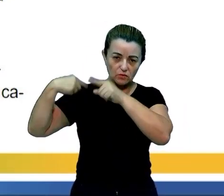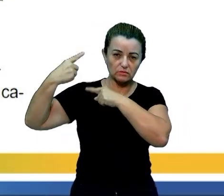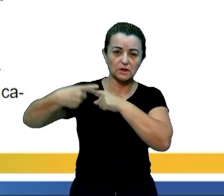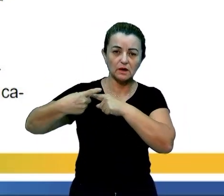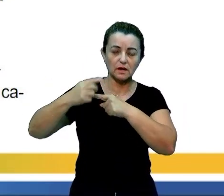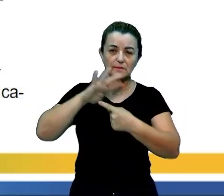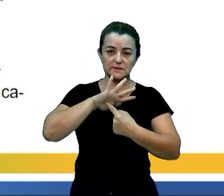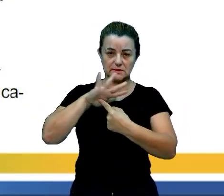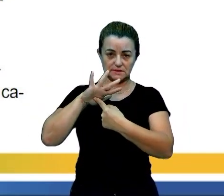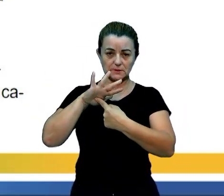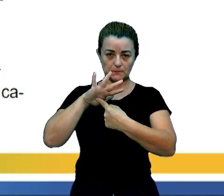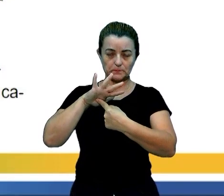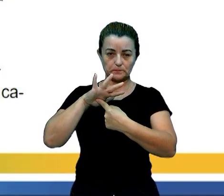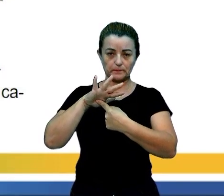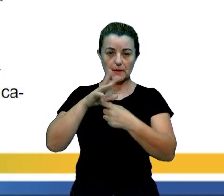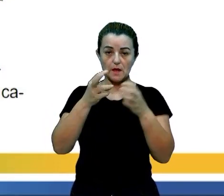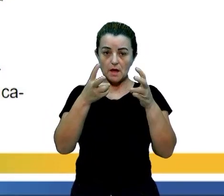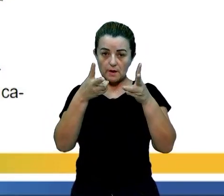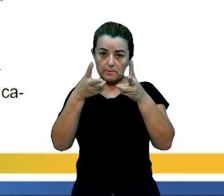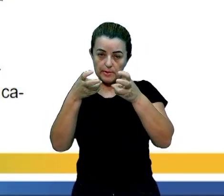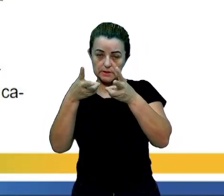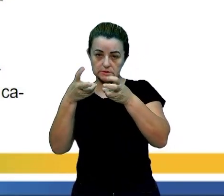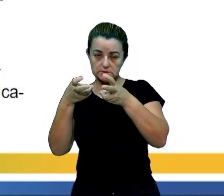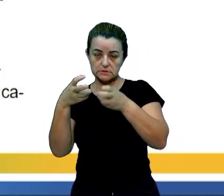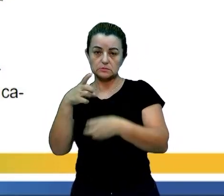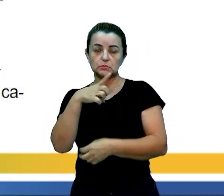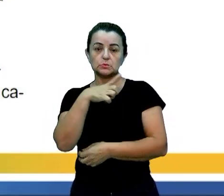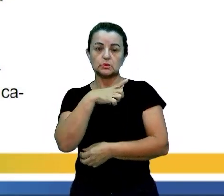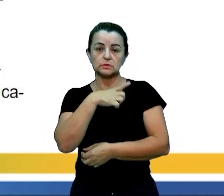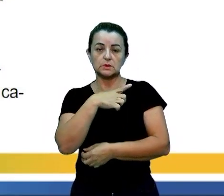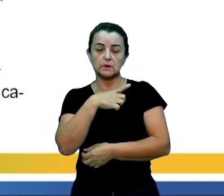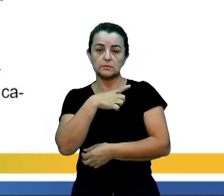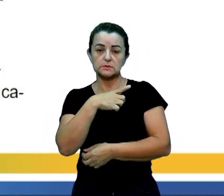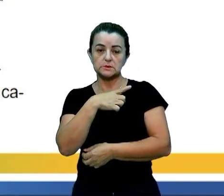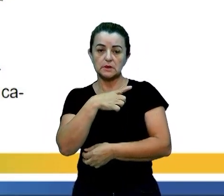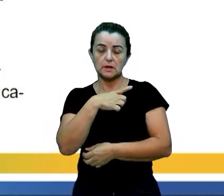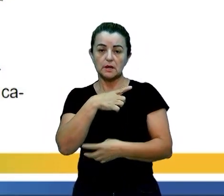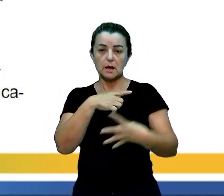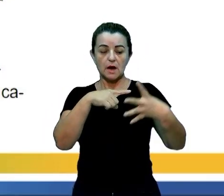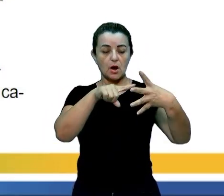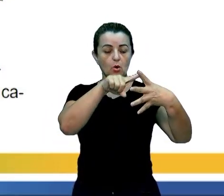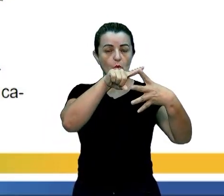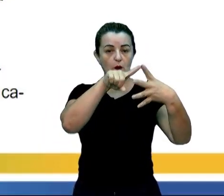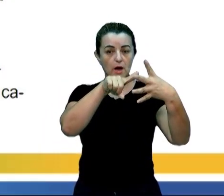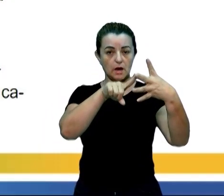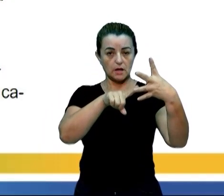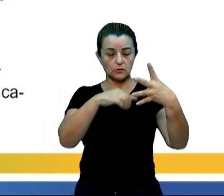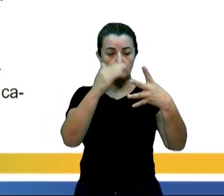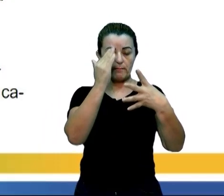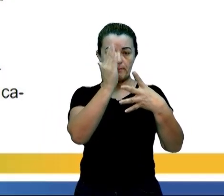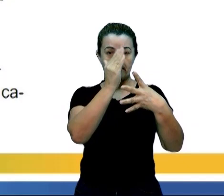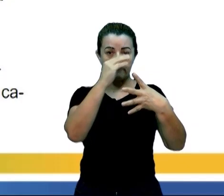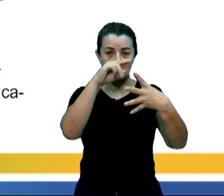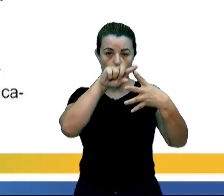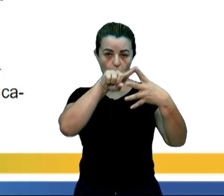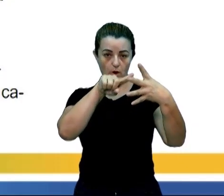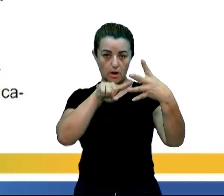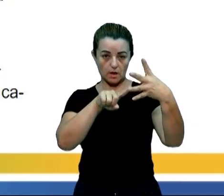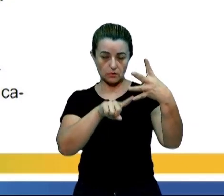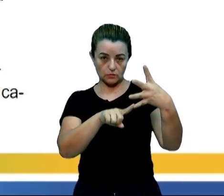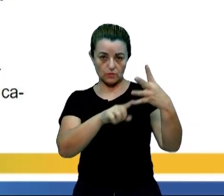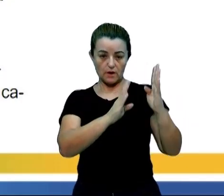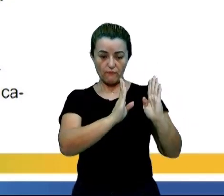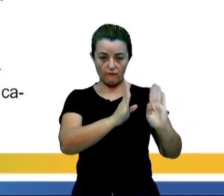percebe o quê? Que nós temos lá as 4 fases do capitalismo, e é justamente essa sequência que a gente